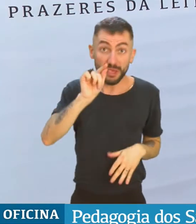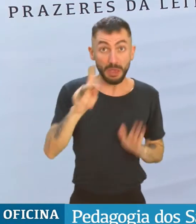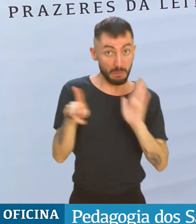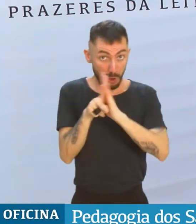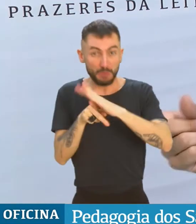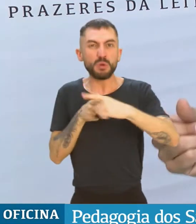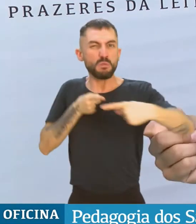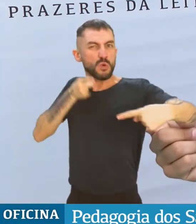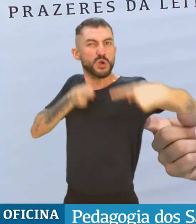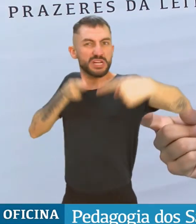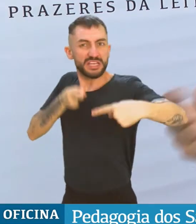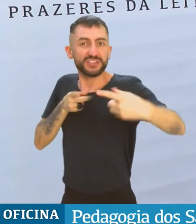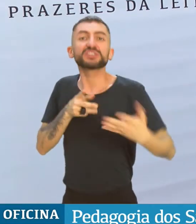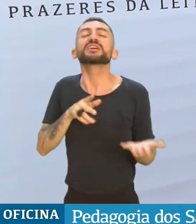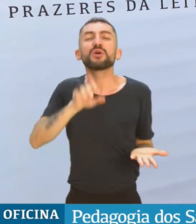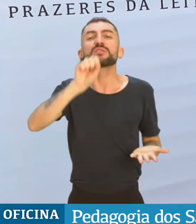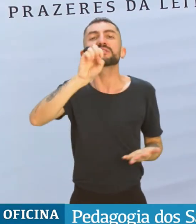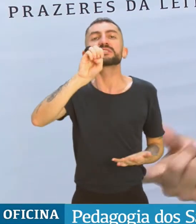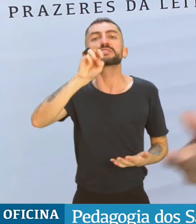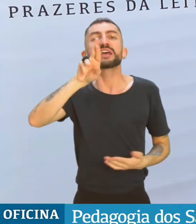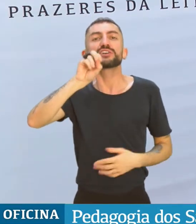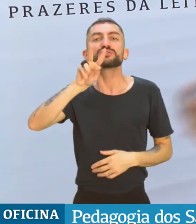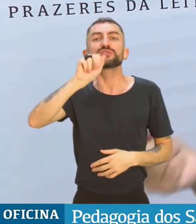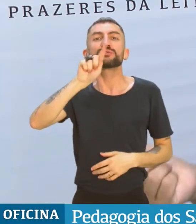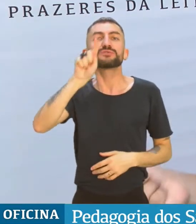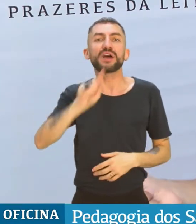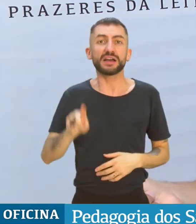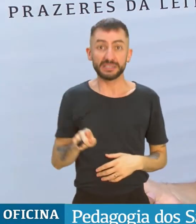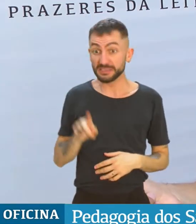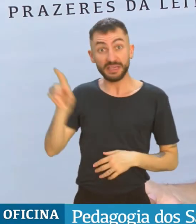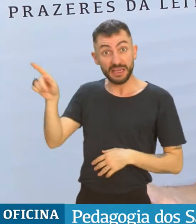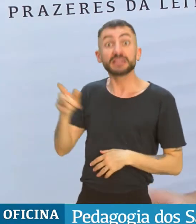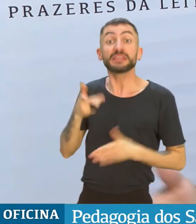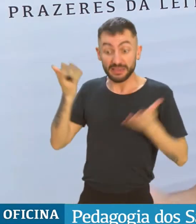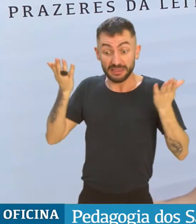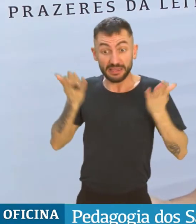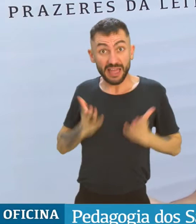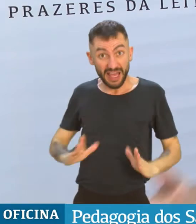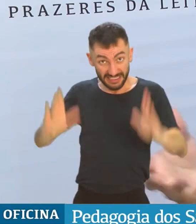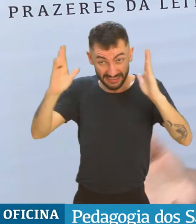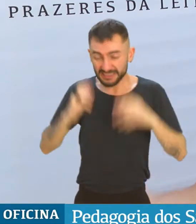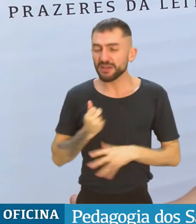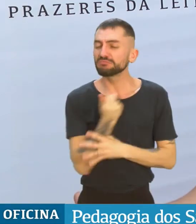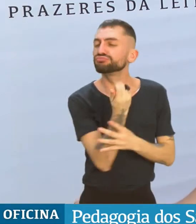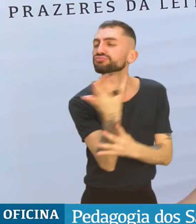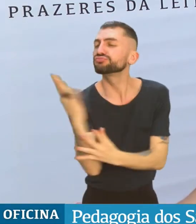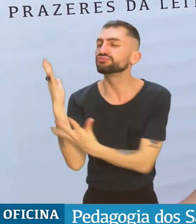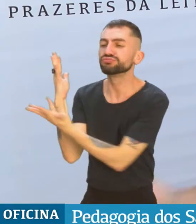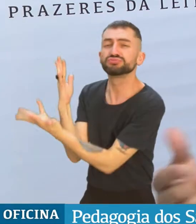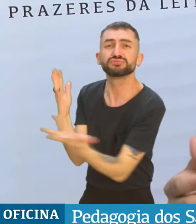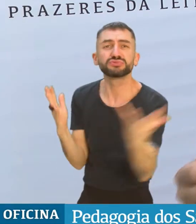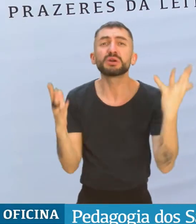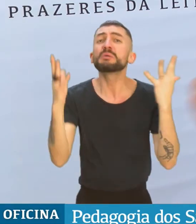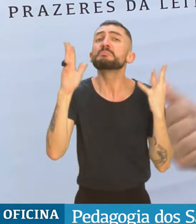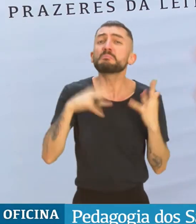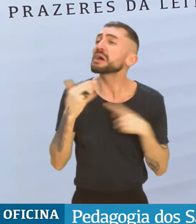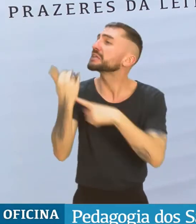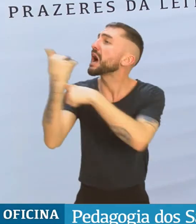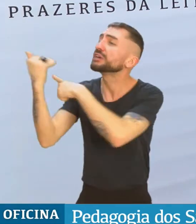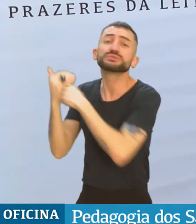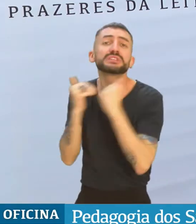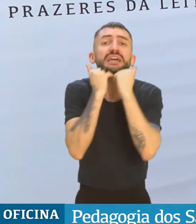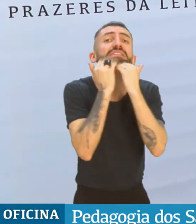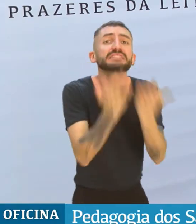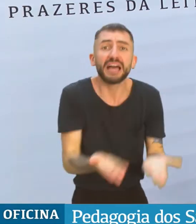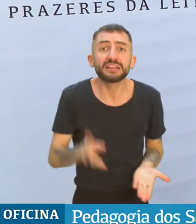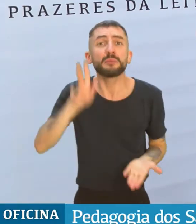Então, de repente, como tem do Sérgio Vaz, Vitor nasceu no Jardim das Margaridas, erva daninha nunca teve primavera, cresceu sem pai, sem